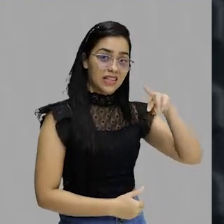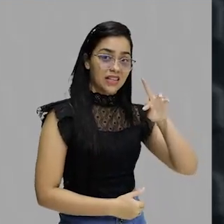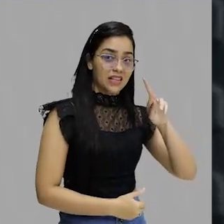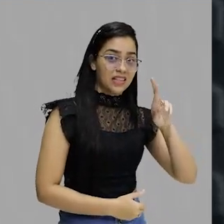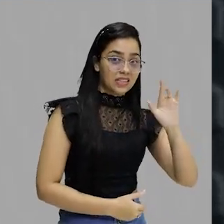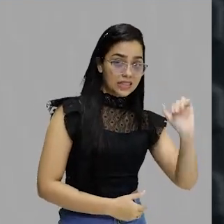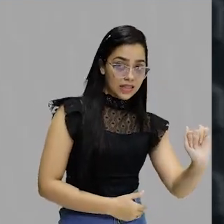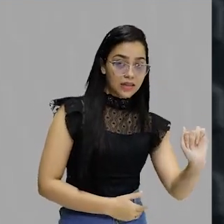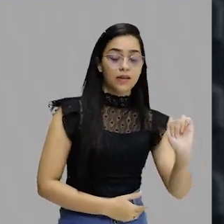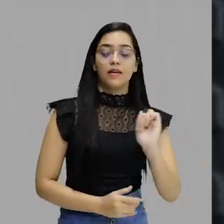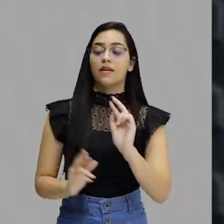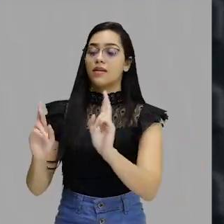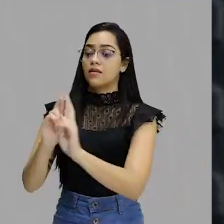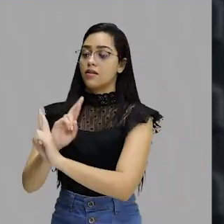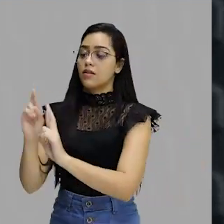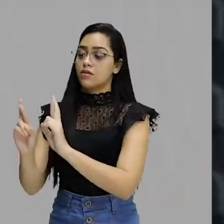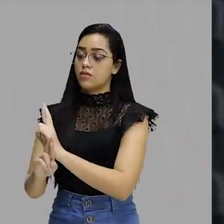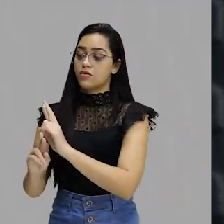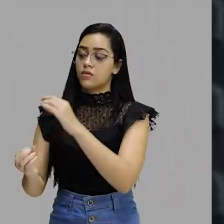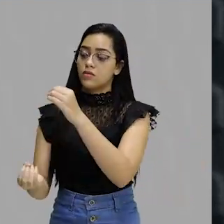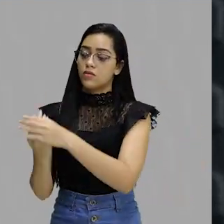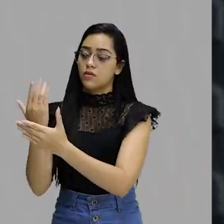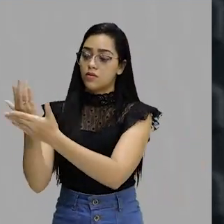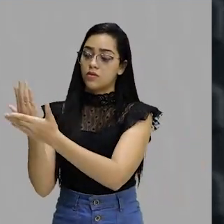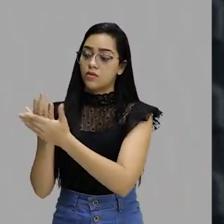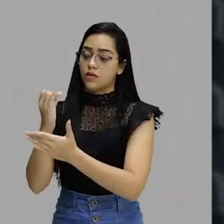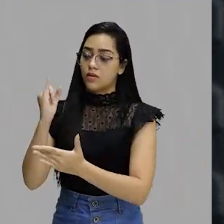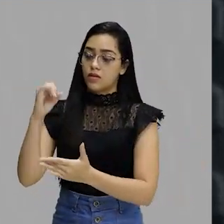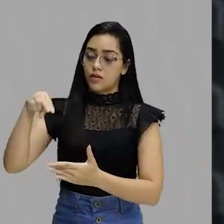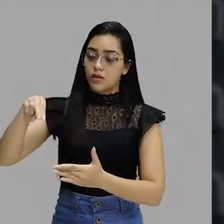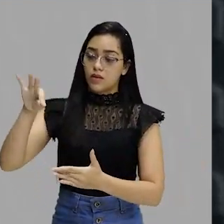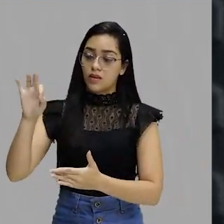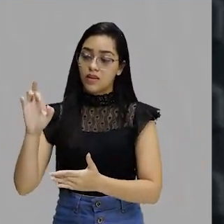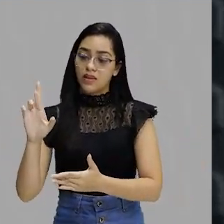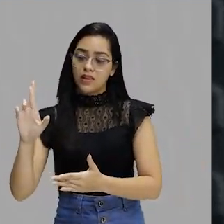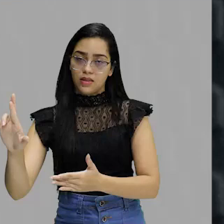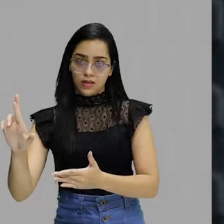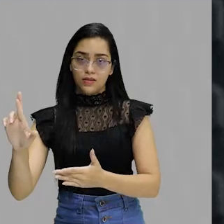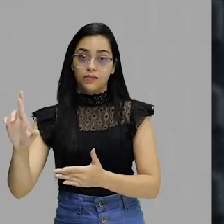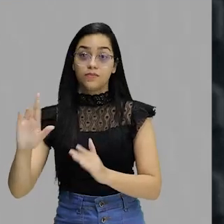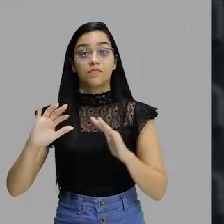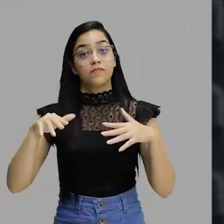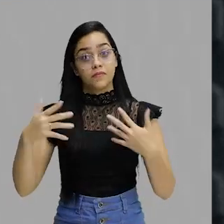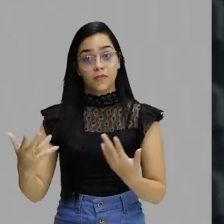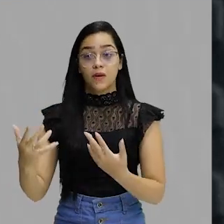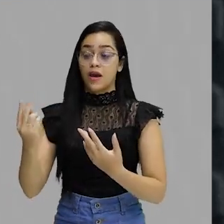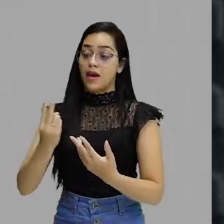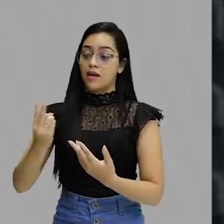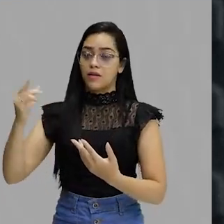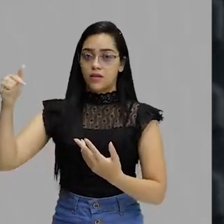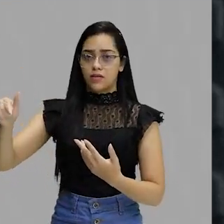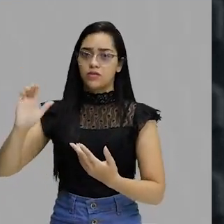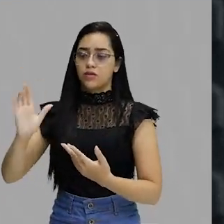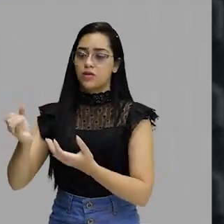intraespecíficas e as relações ecológicas interespecíficas. Então, essa segunda que eu falei, que são as